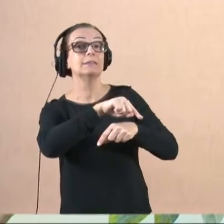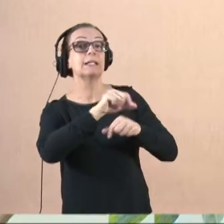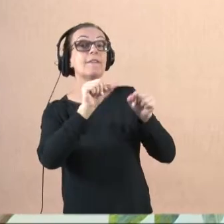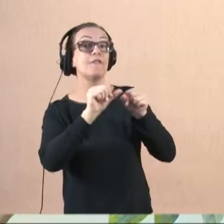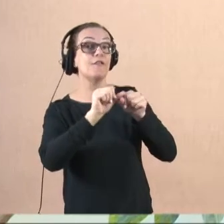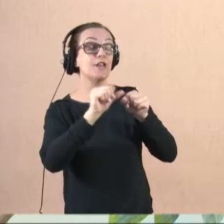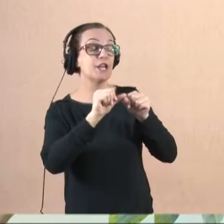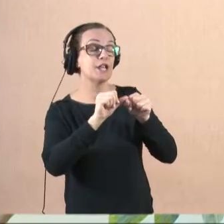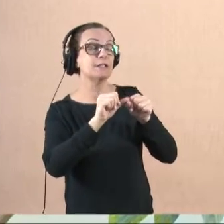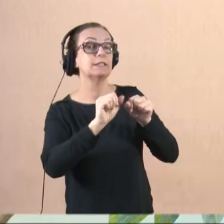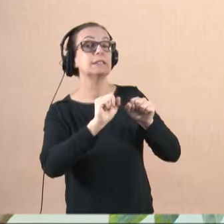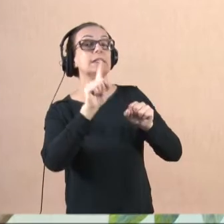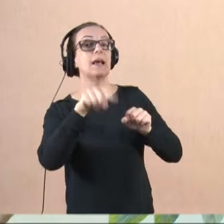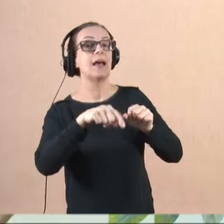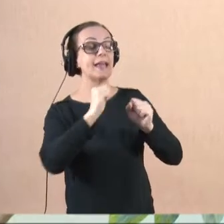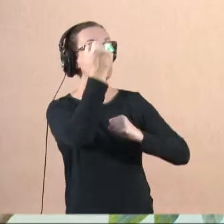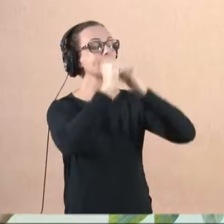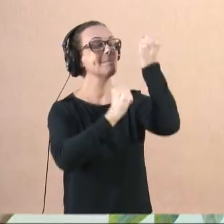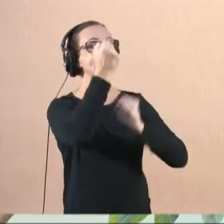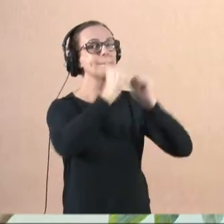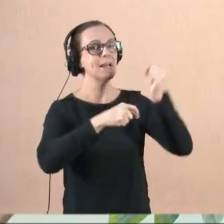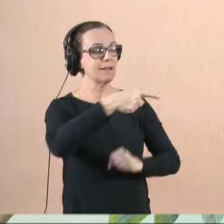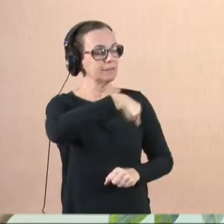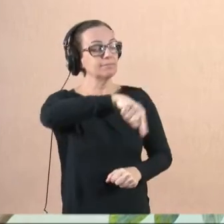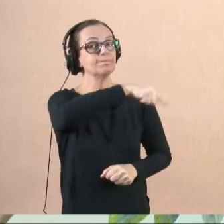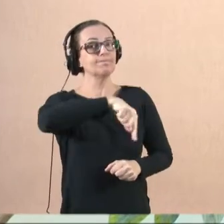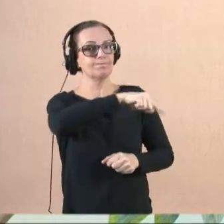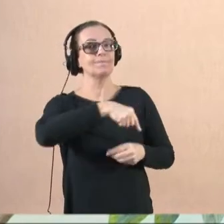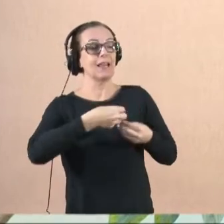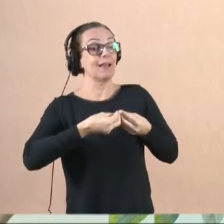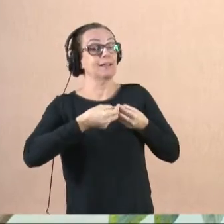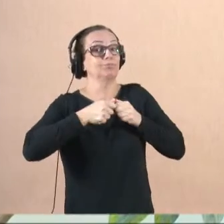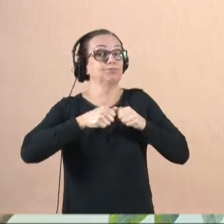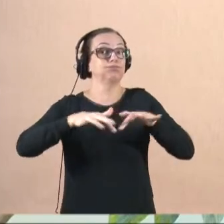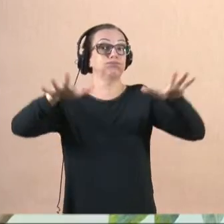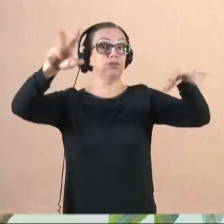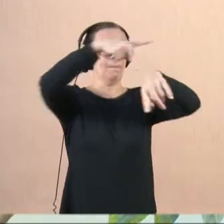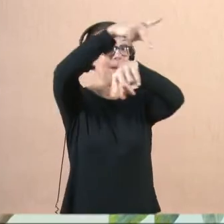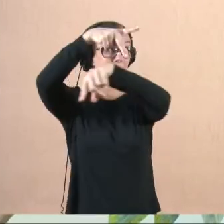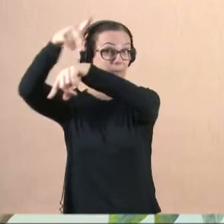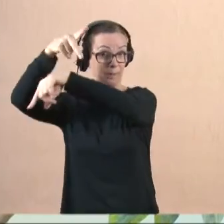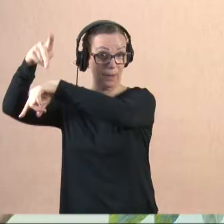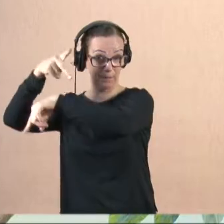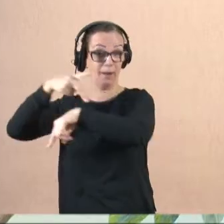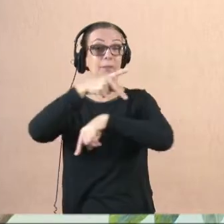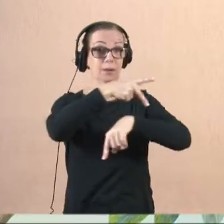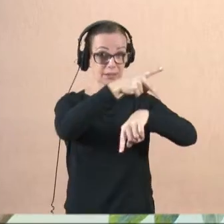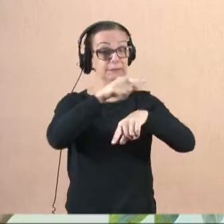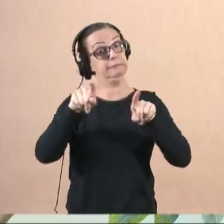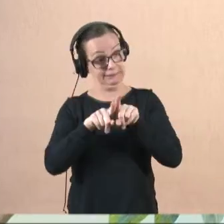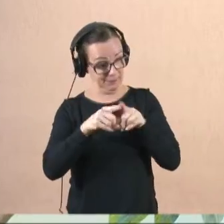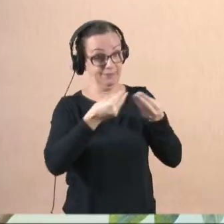pequenas e médias empresas que estão exportando a vários países do mundo inclusive e